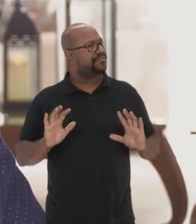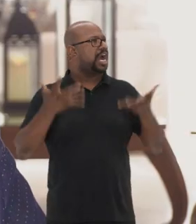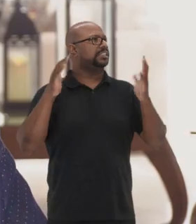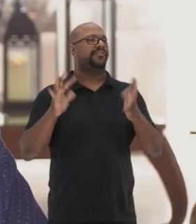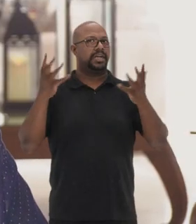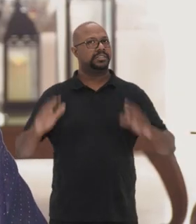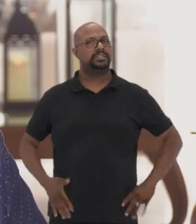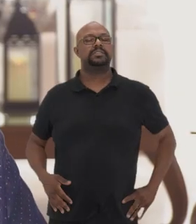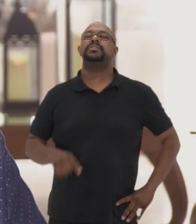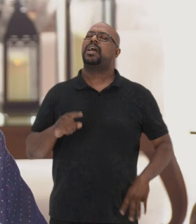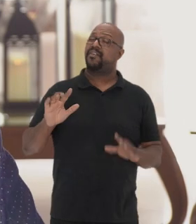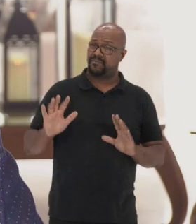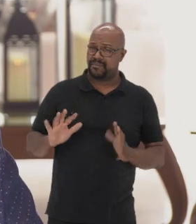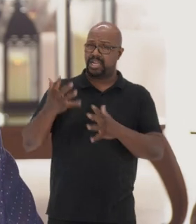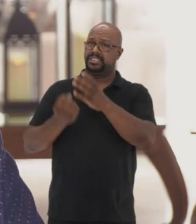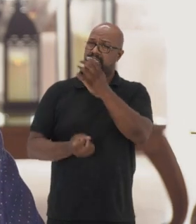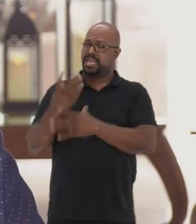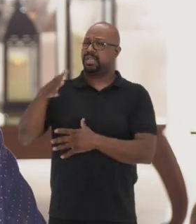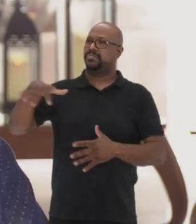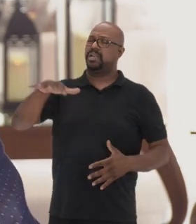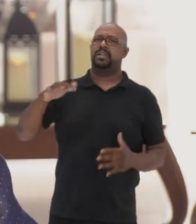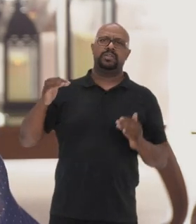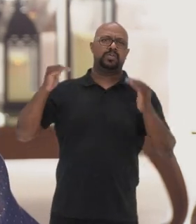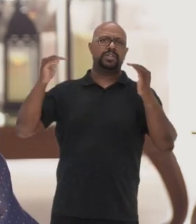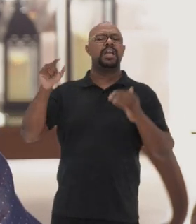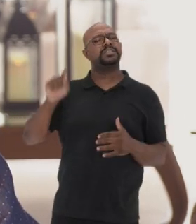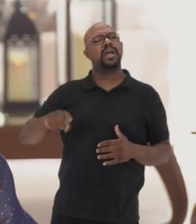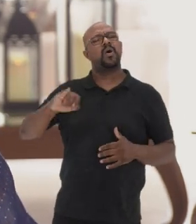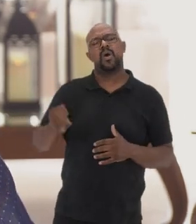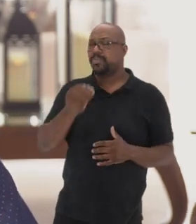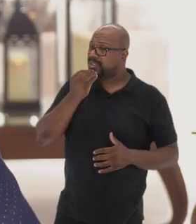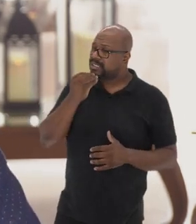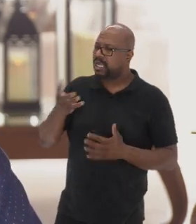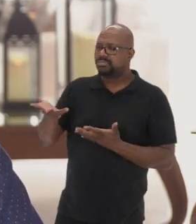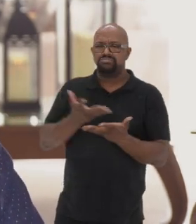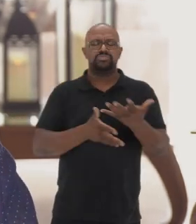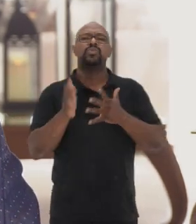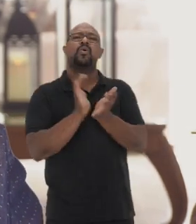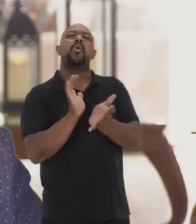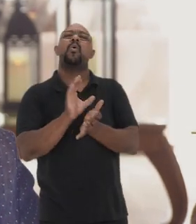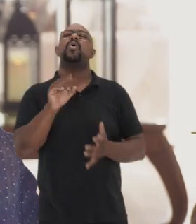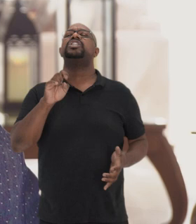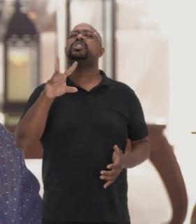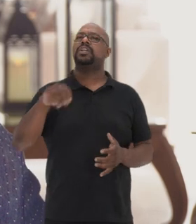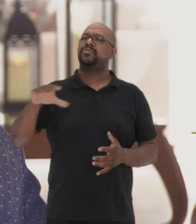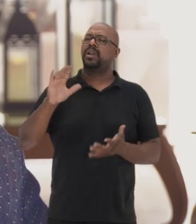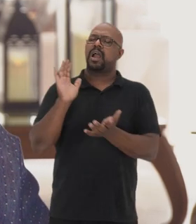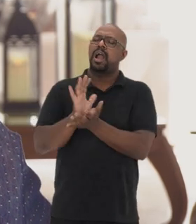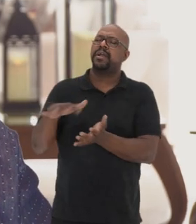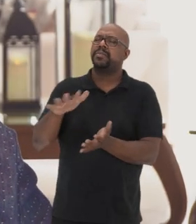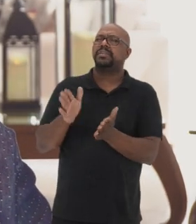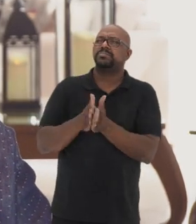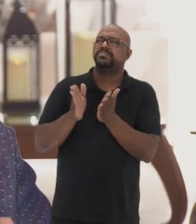apesar de serem festas criadas pelas autoridades era uma oportunidade de gozo coletivo as camadas populares da